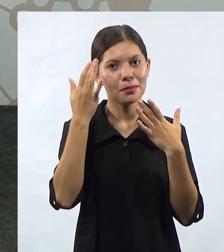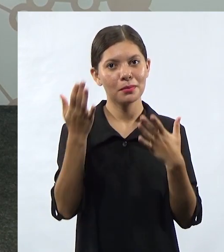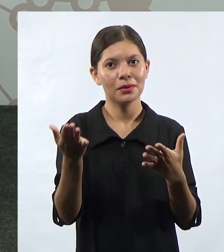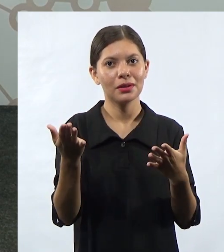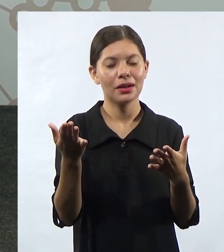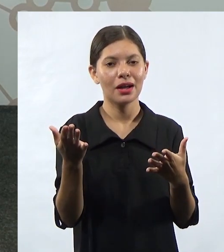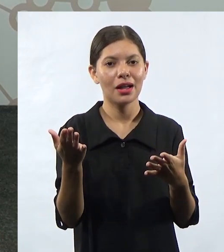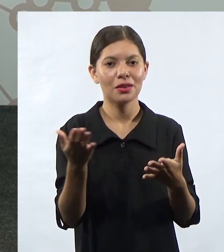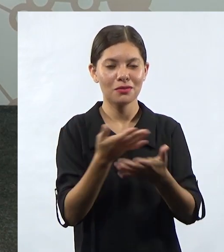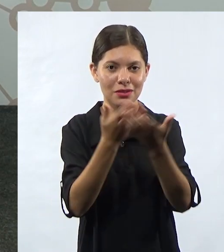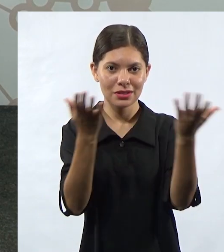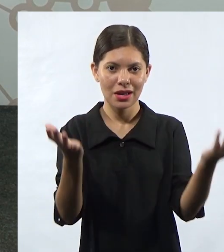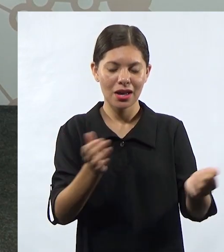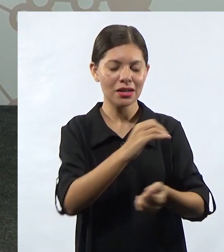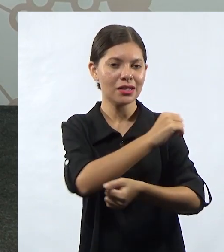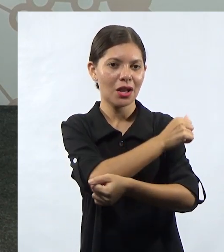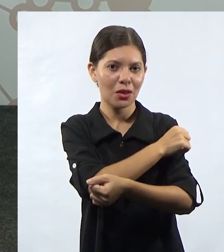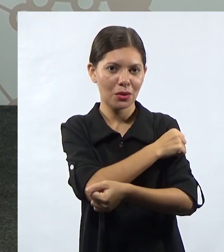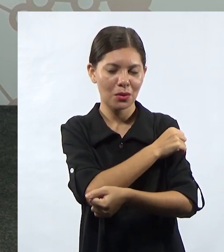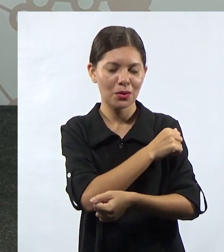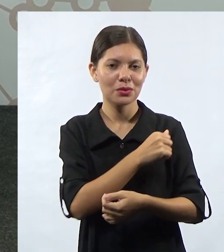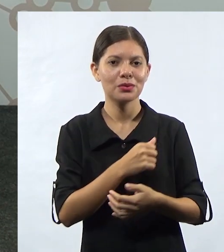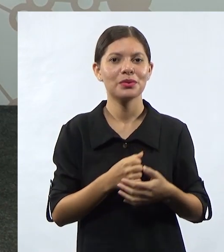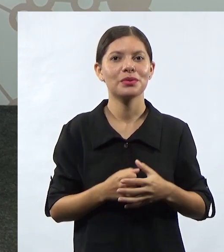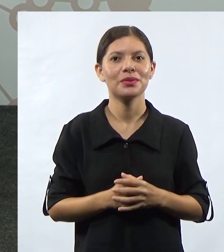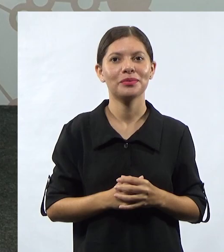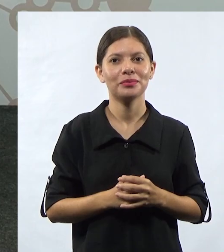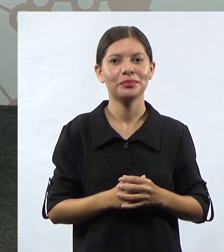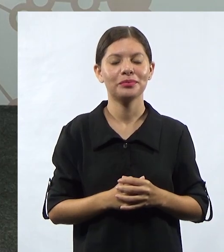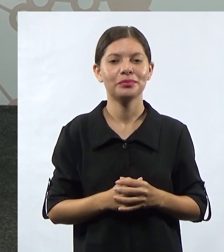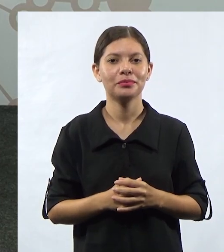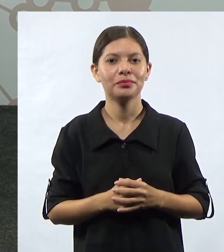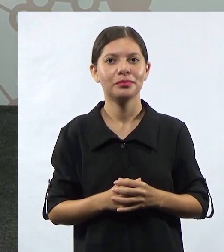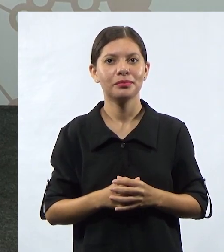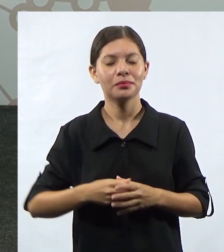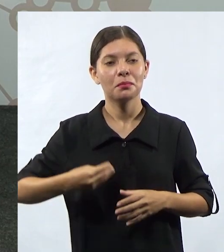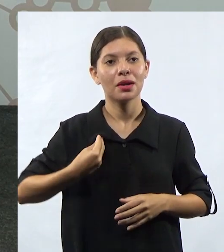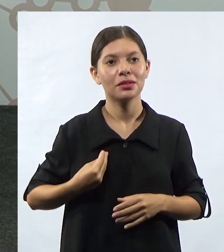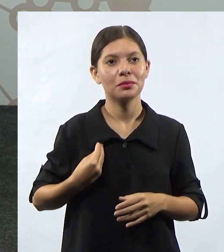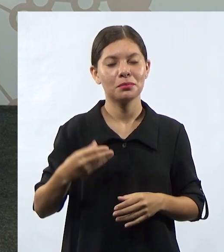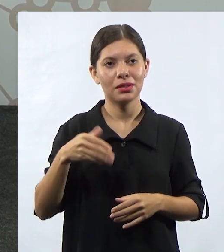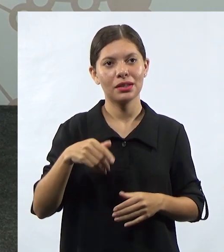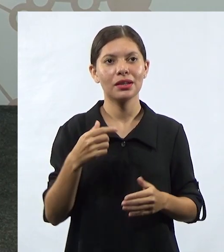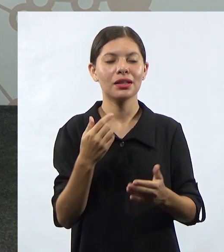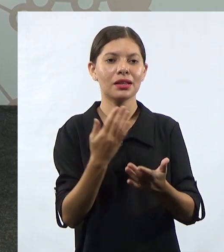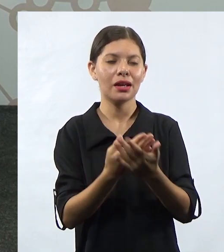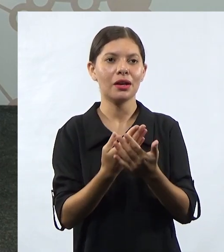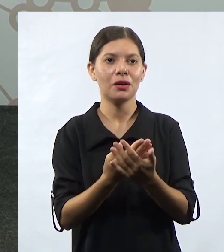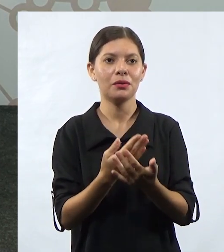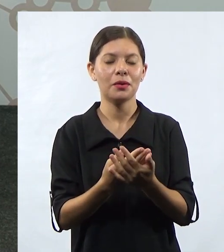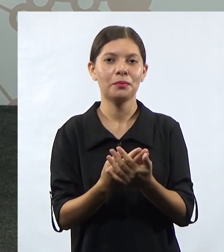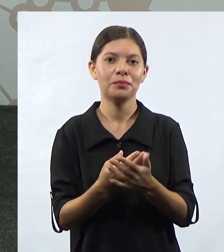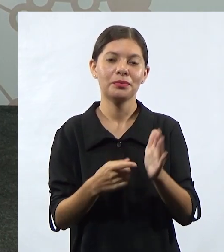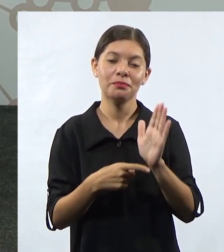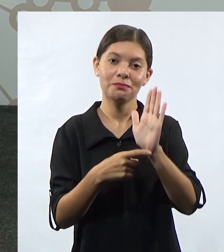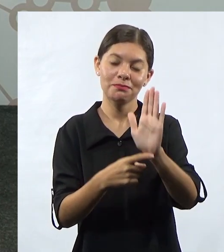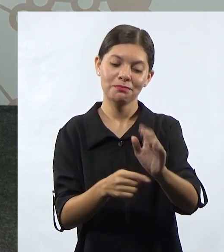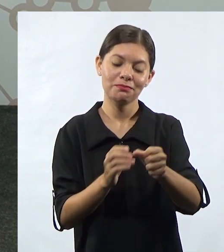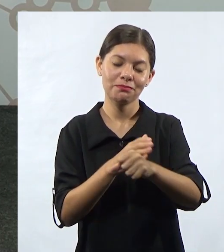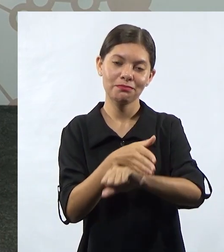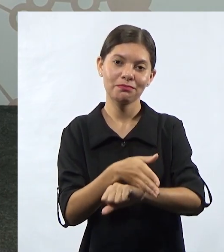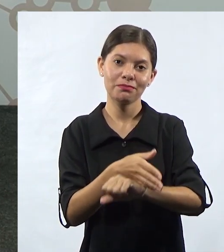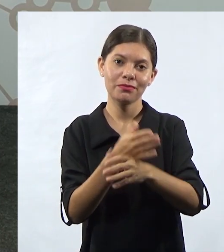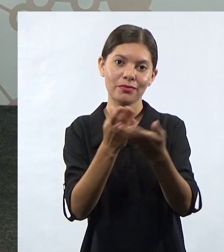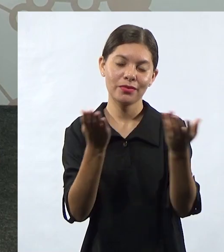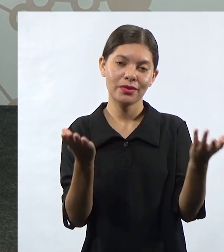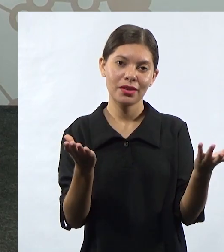Obrigado ao nosso querido aluno e aluna também que está aí, né, por participar dessa aula. E esse recurso vai ficar disponível para